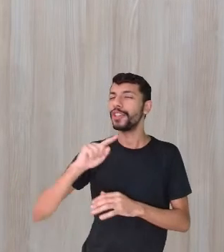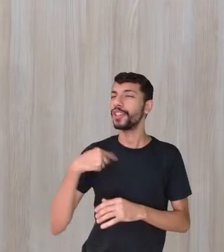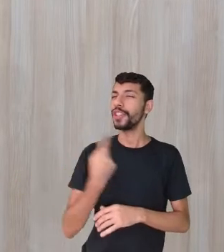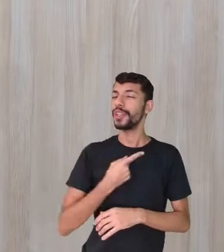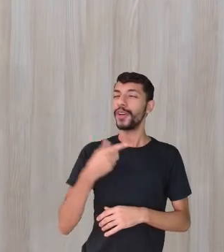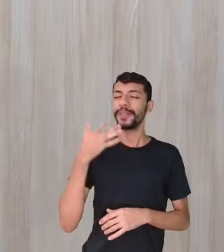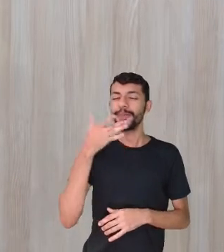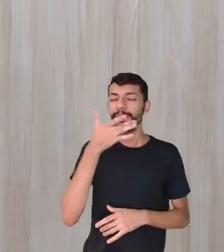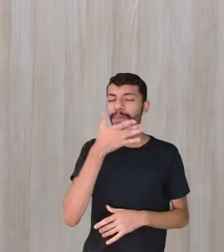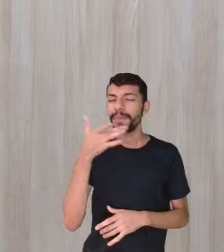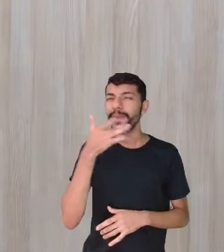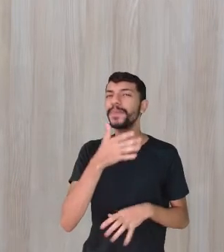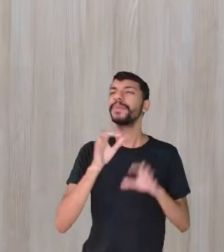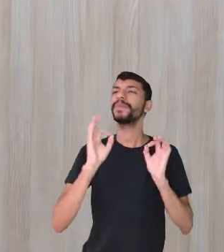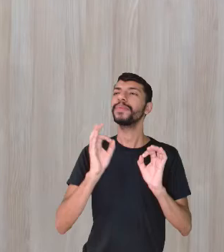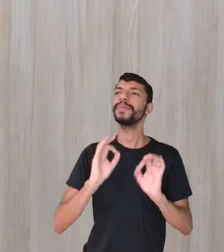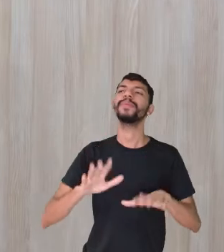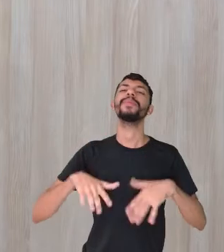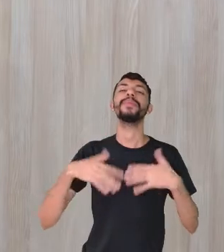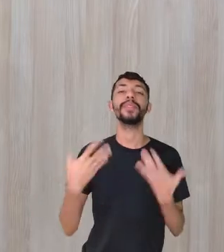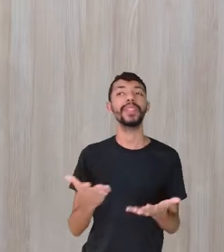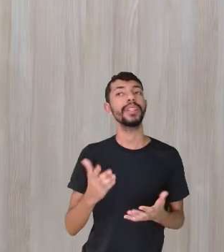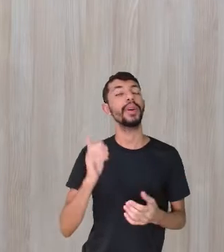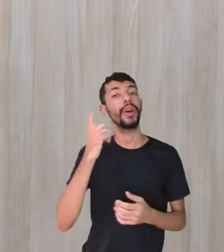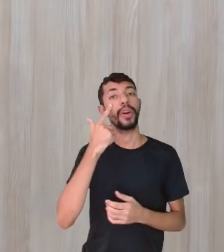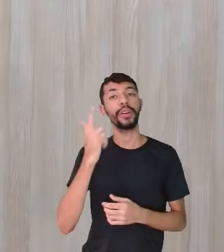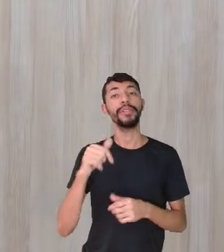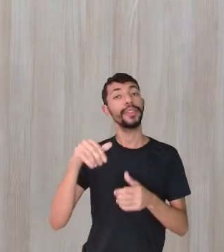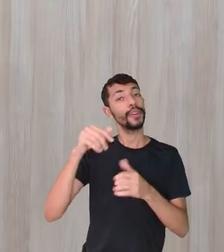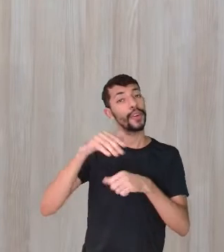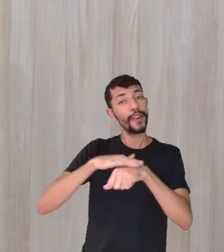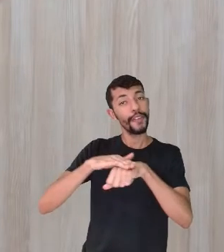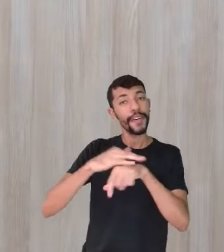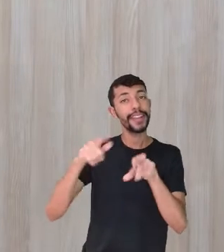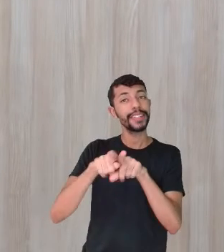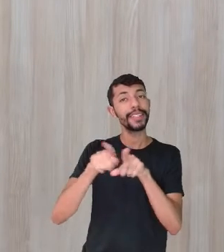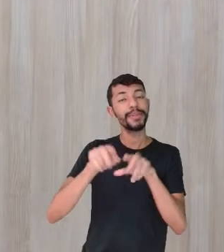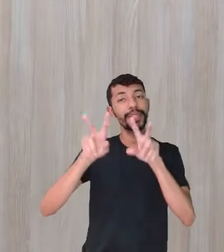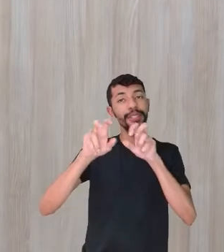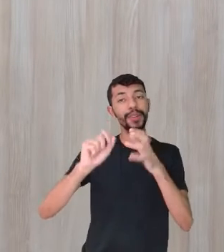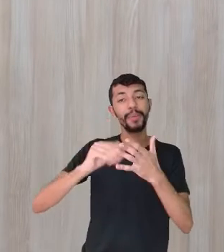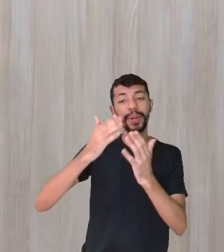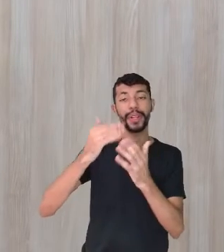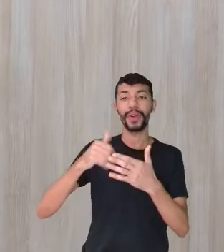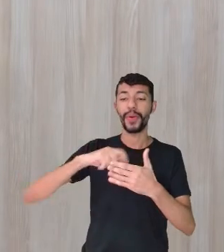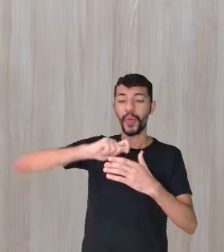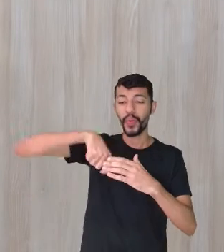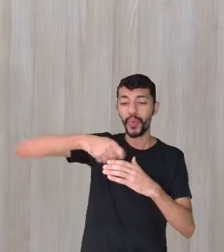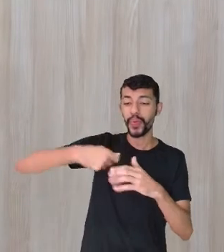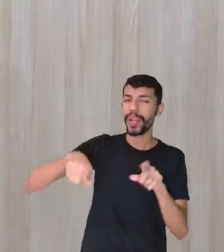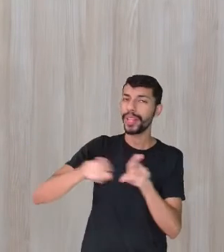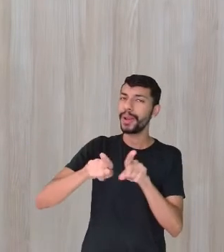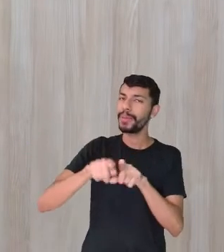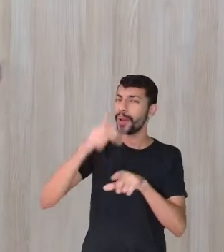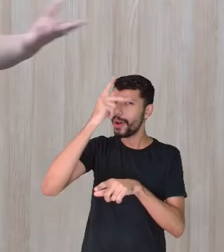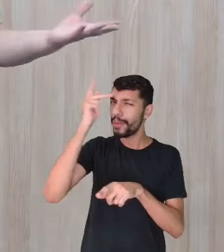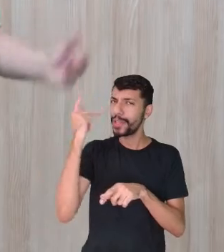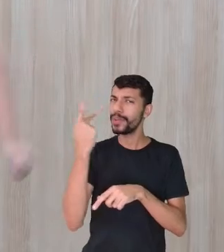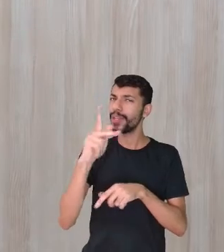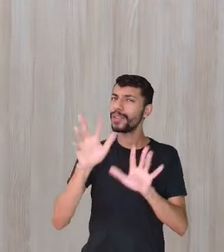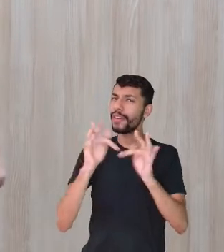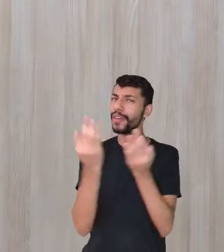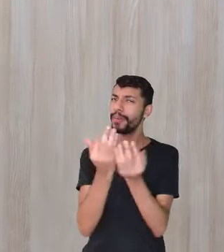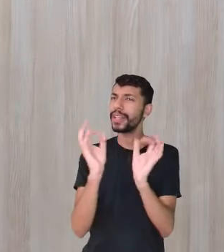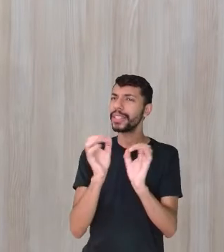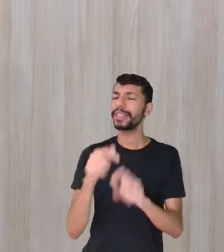na boca. Conversa aí sobre culinárias também com as pessoas da sua família, não é? É legal, ou com o seu colega